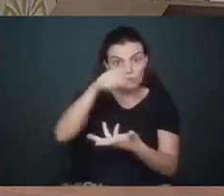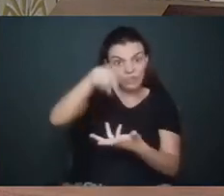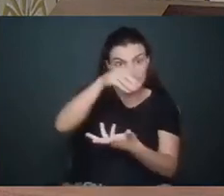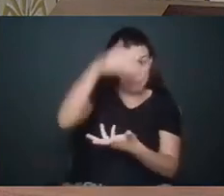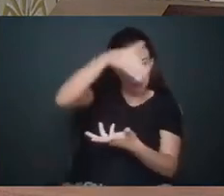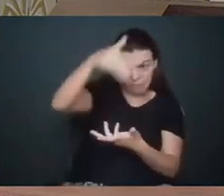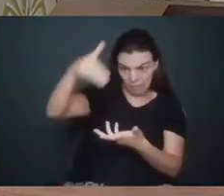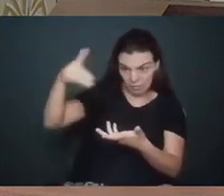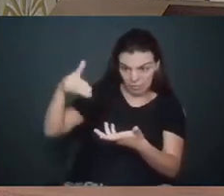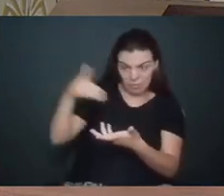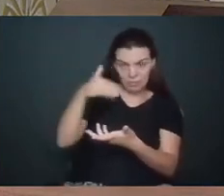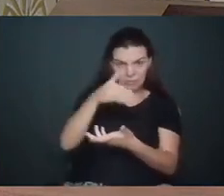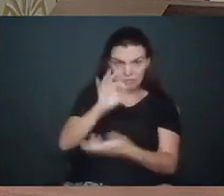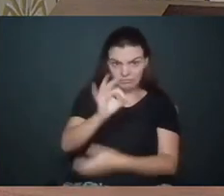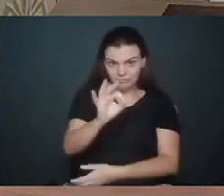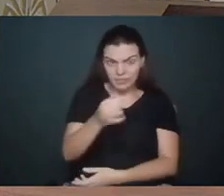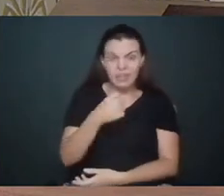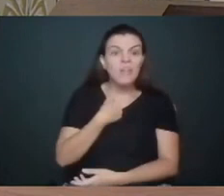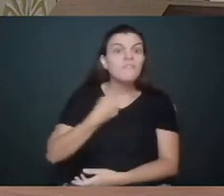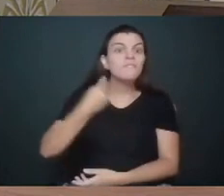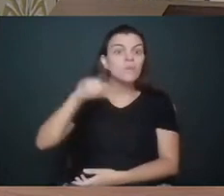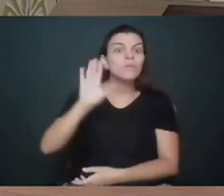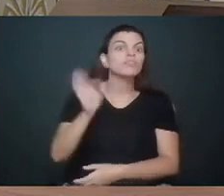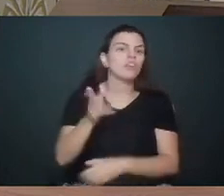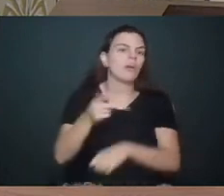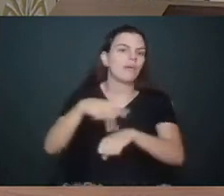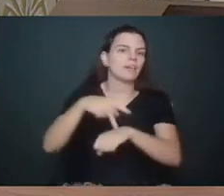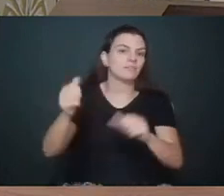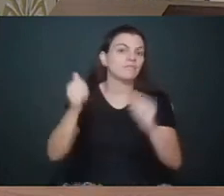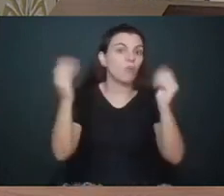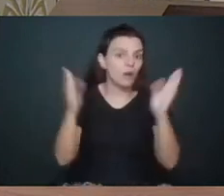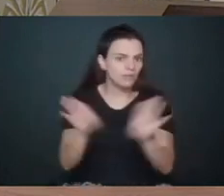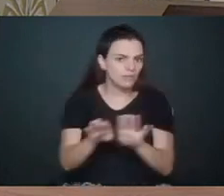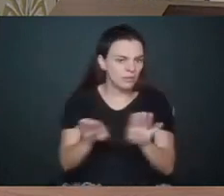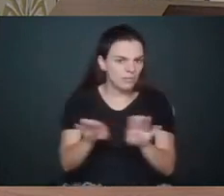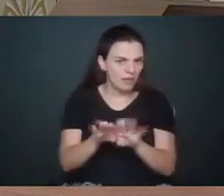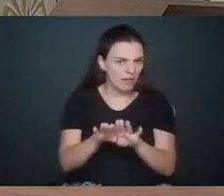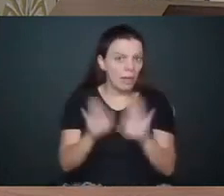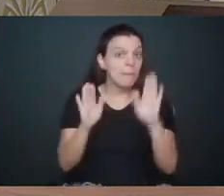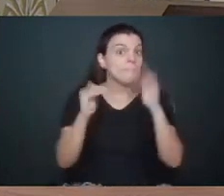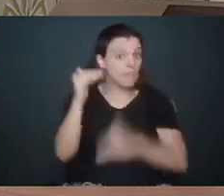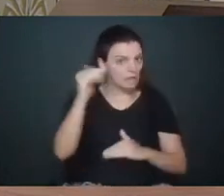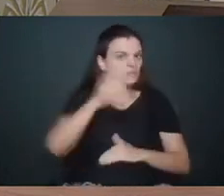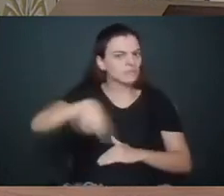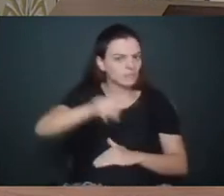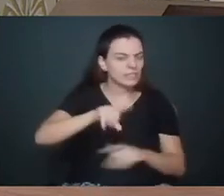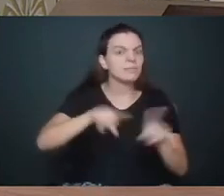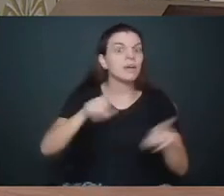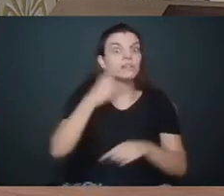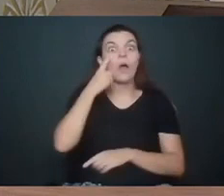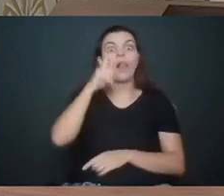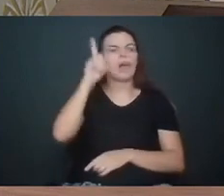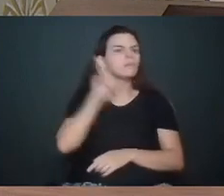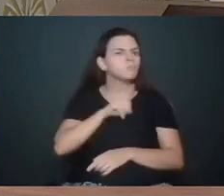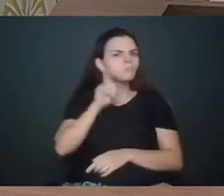20 países, vivi em 3 fora daqui, sobretudo eu sempre digo, não olhe Estados Unidos, há muito dinheiro, etc, etc.